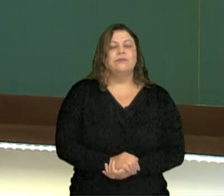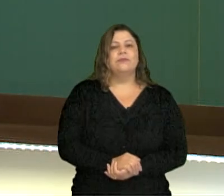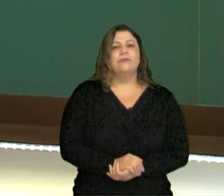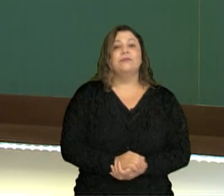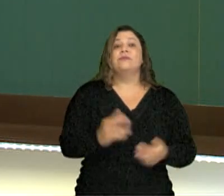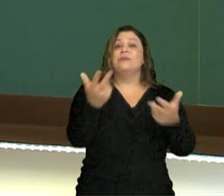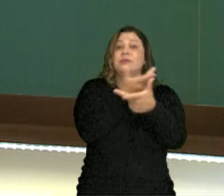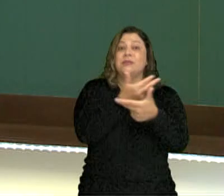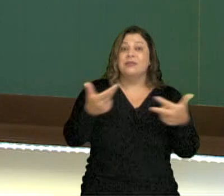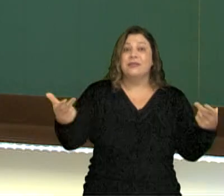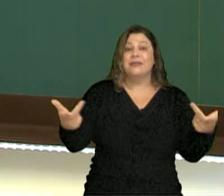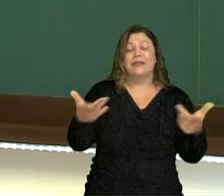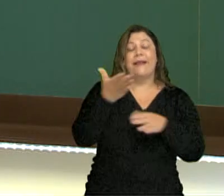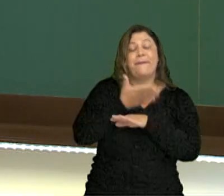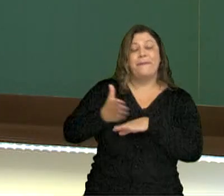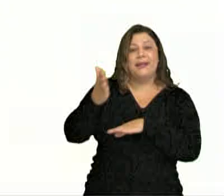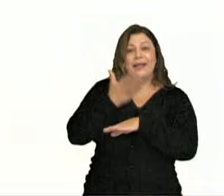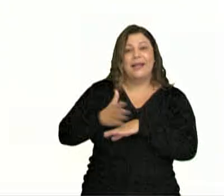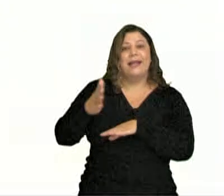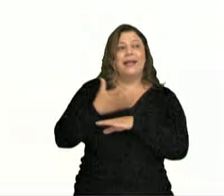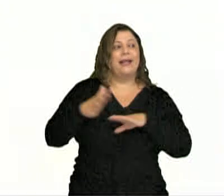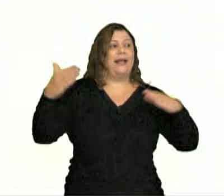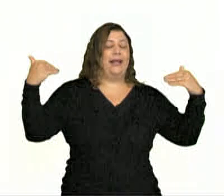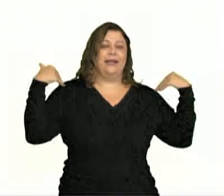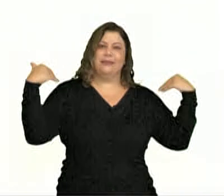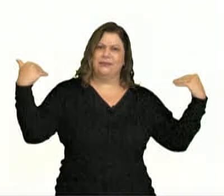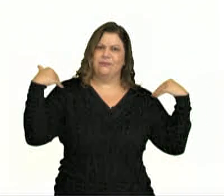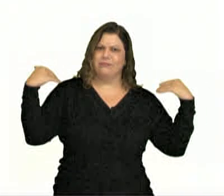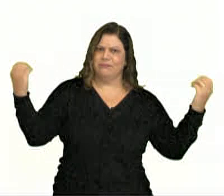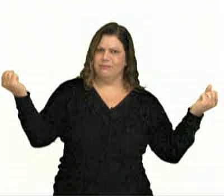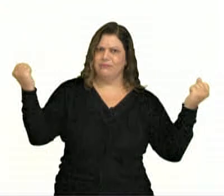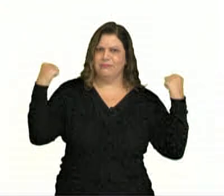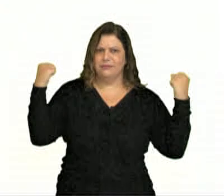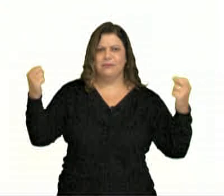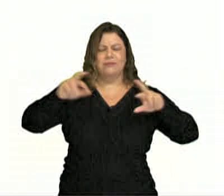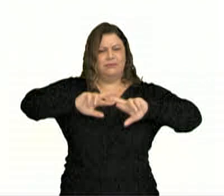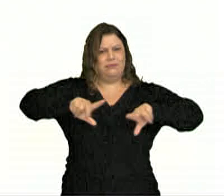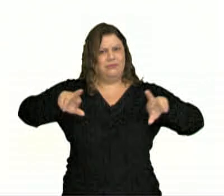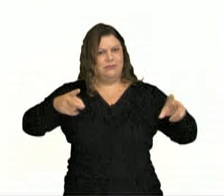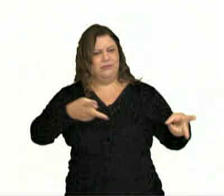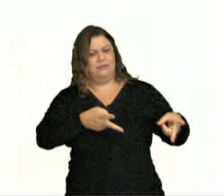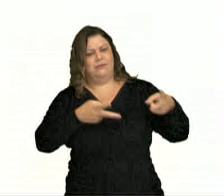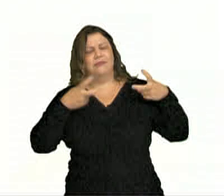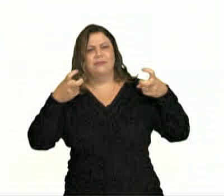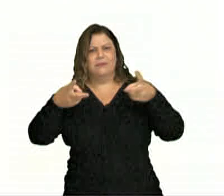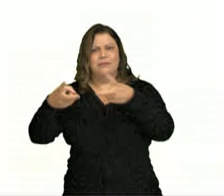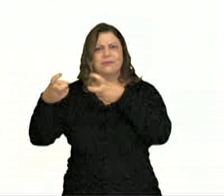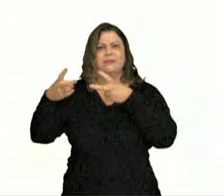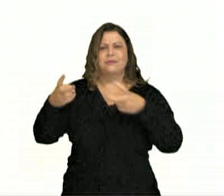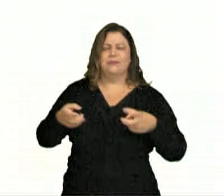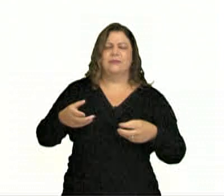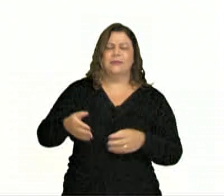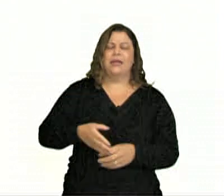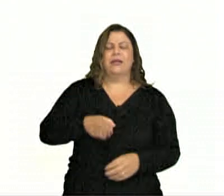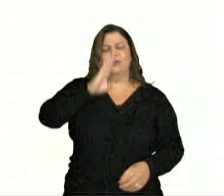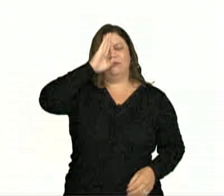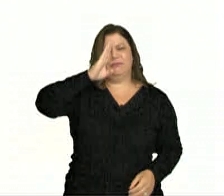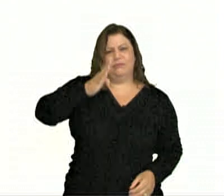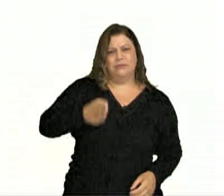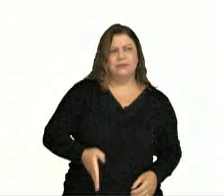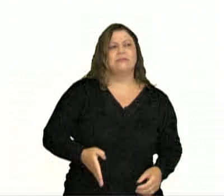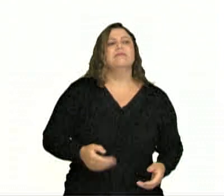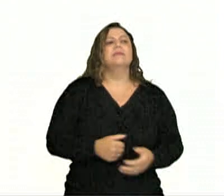benefícios das práticas das ginásticas, então. São muitos efeitos que podem ser percebidos com essa prática regular. Entre